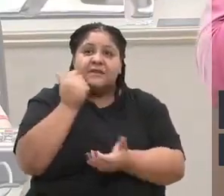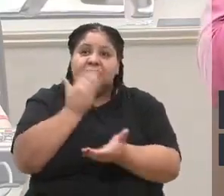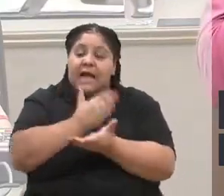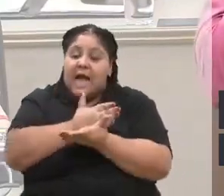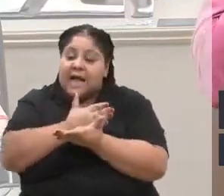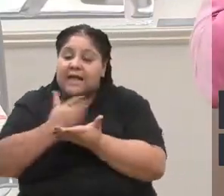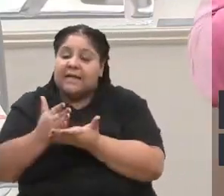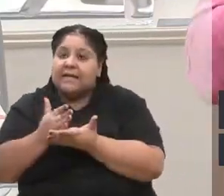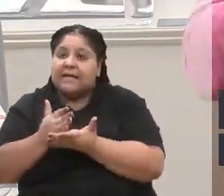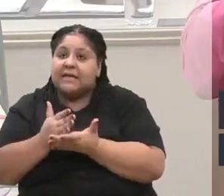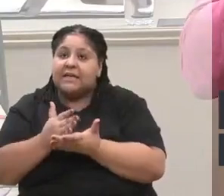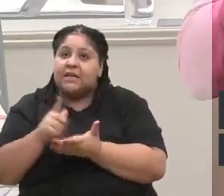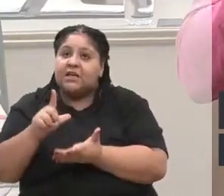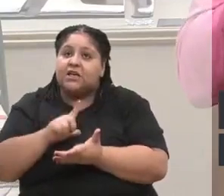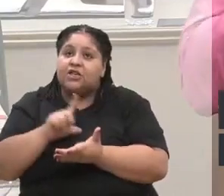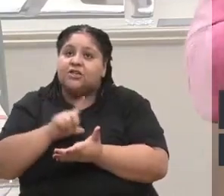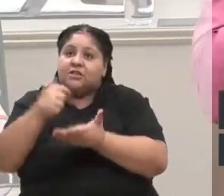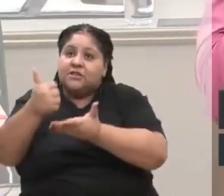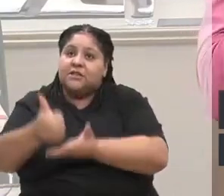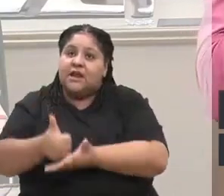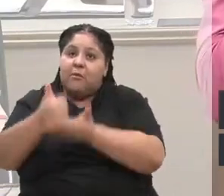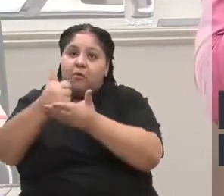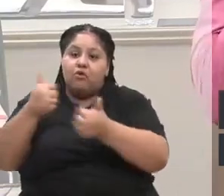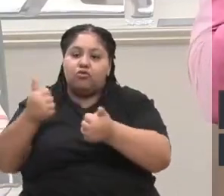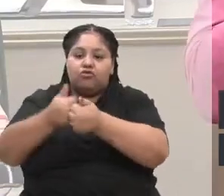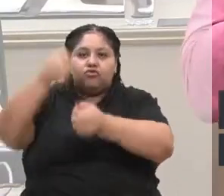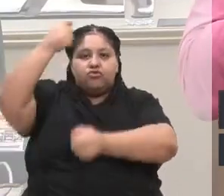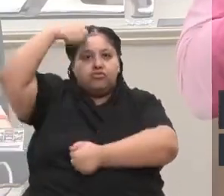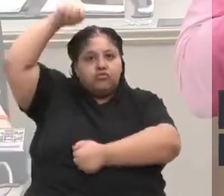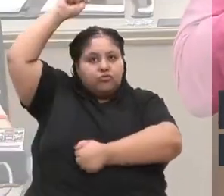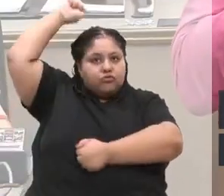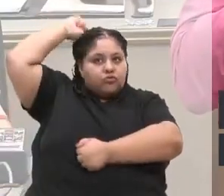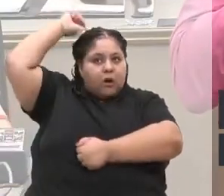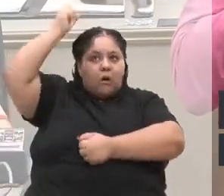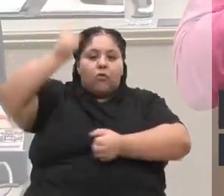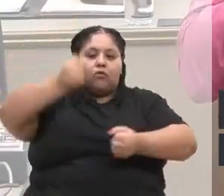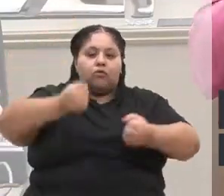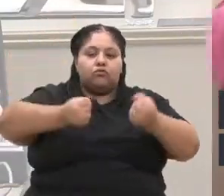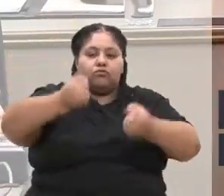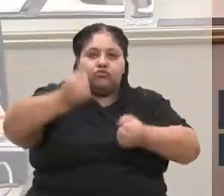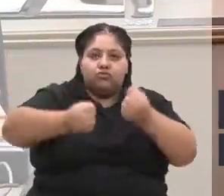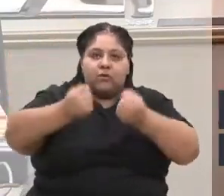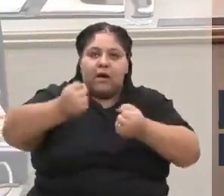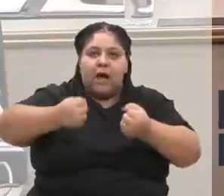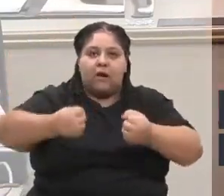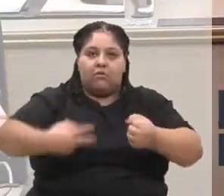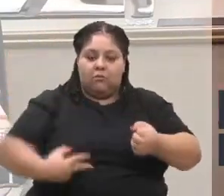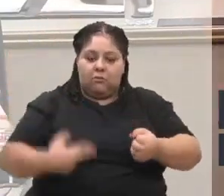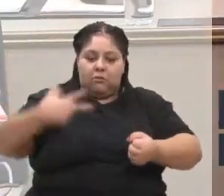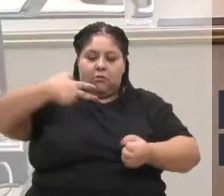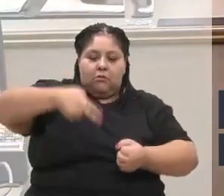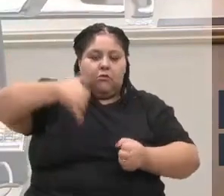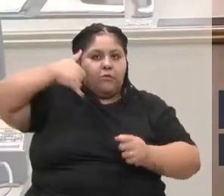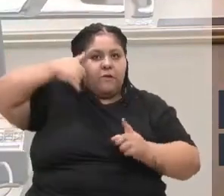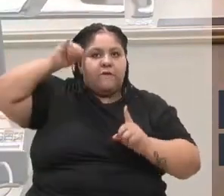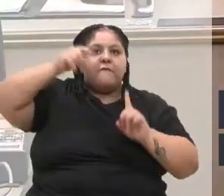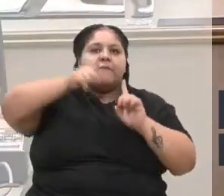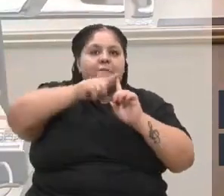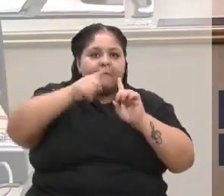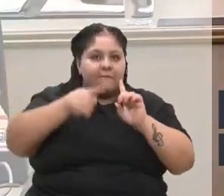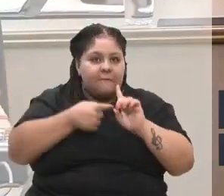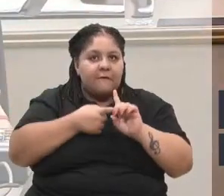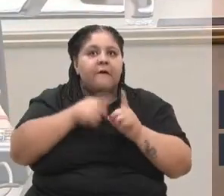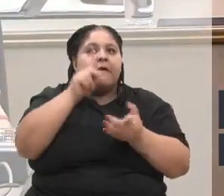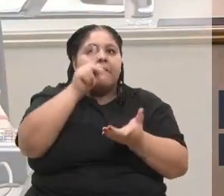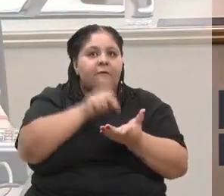buscar parcerias com a UX, o Castramóvel, é uma realidade. Agora, precisamos